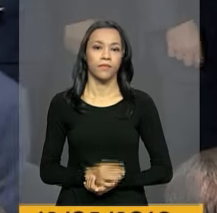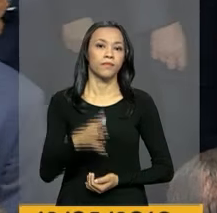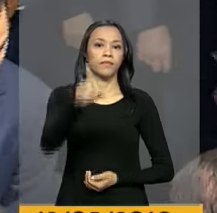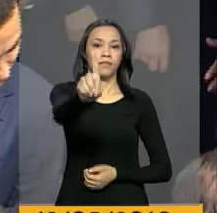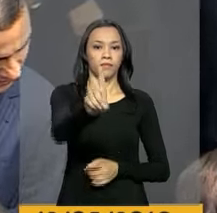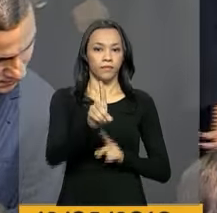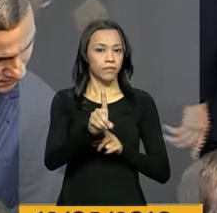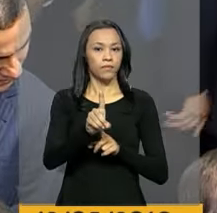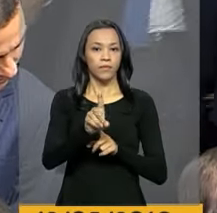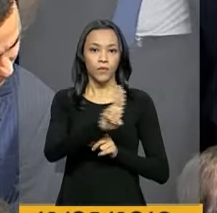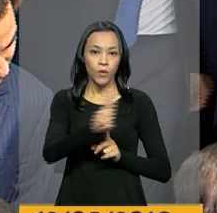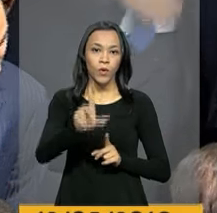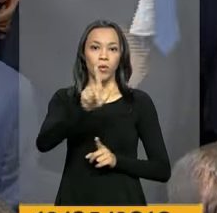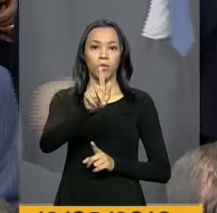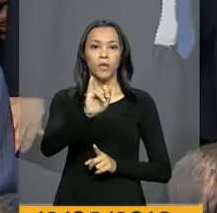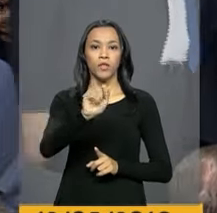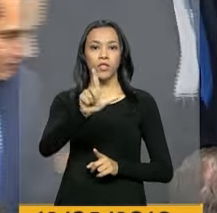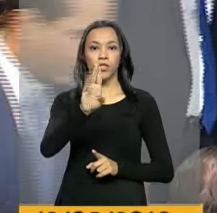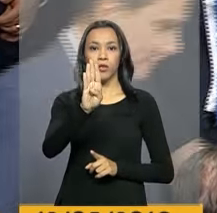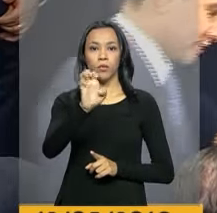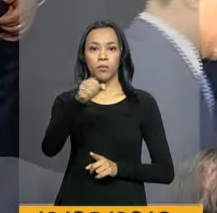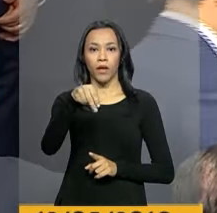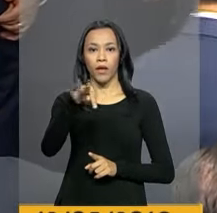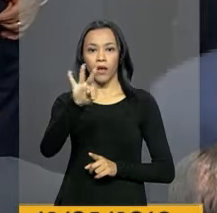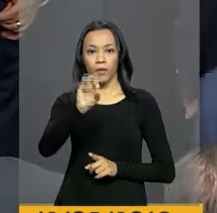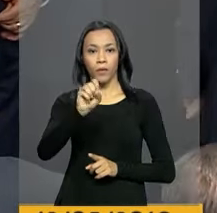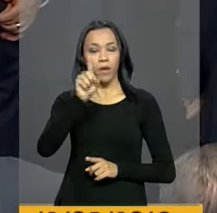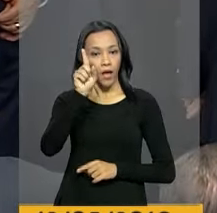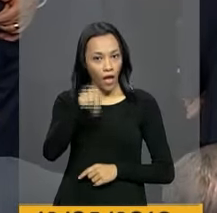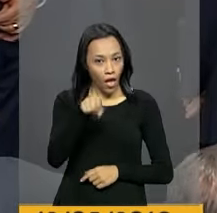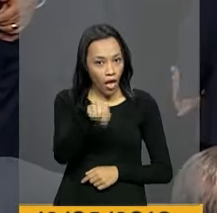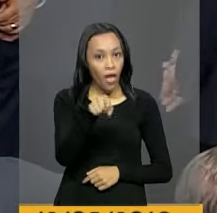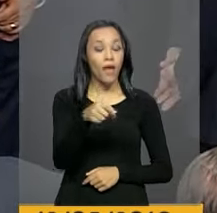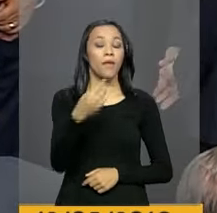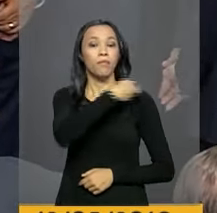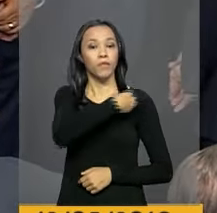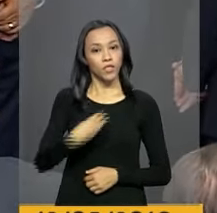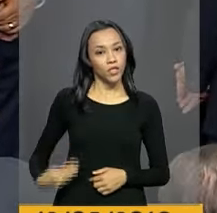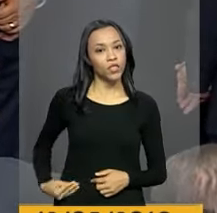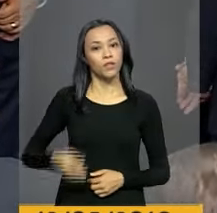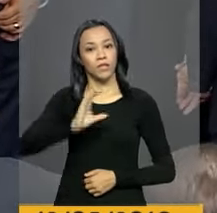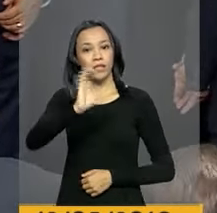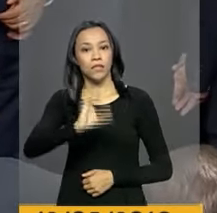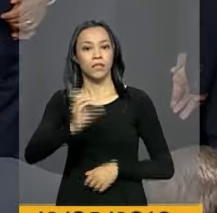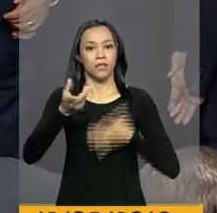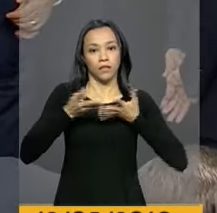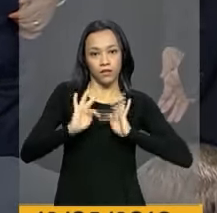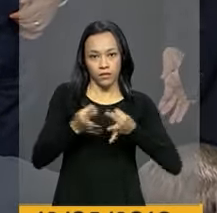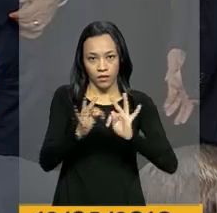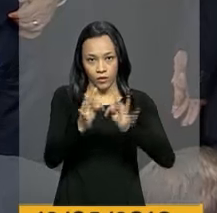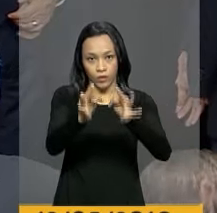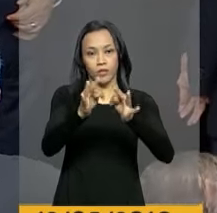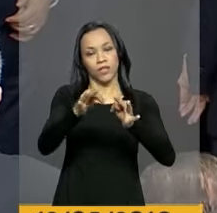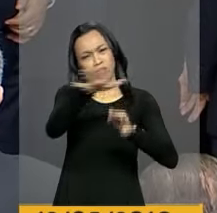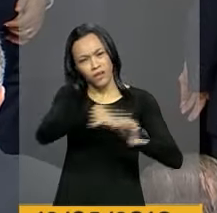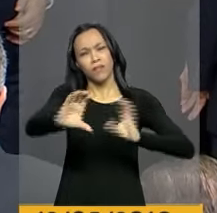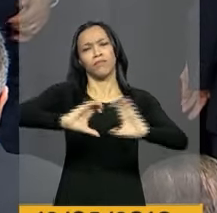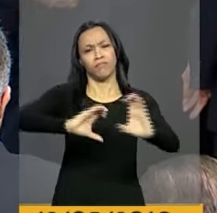Gilberto Kassab, Ministro de Estado da Ciência, Tecnologia, Inovações e Comunicações.